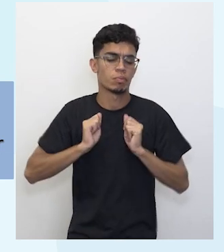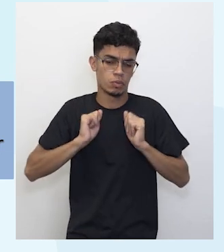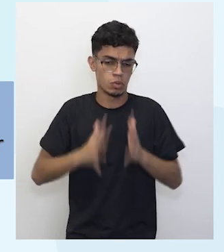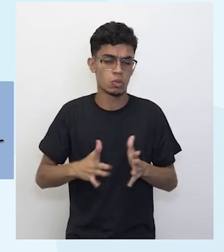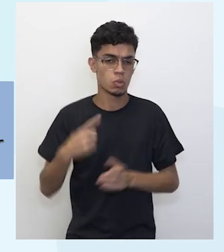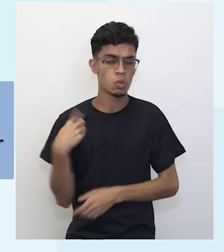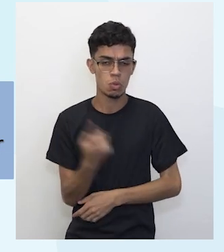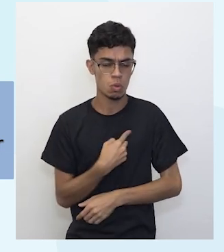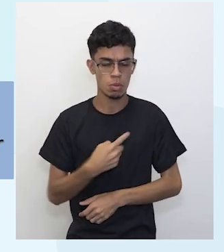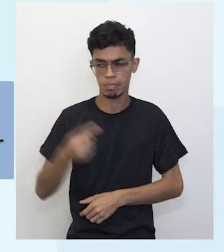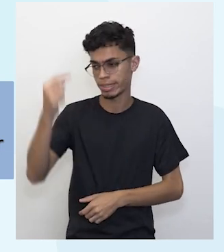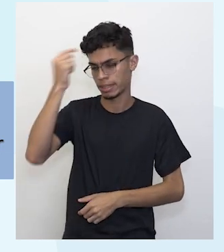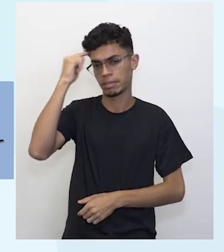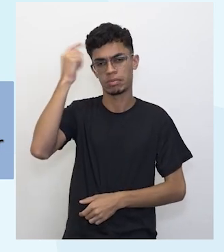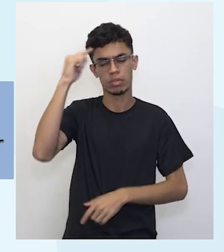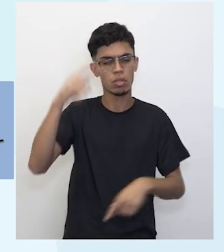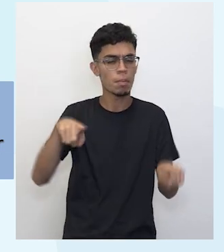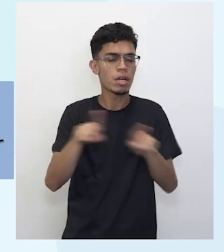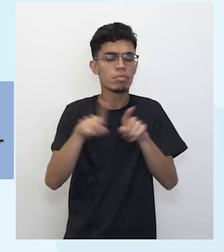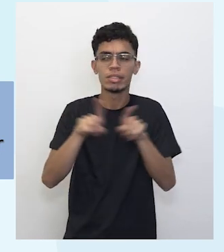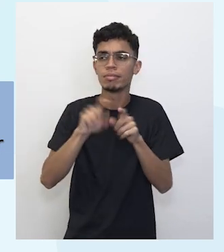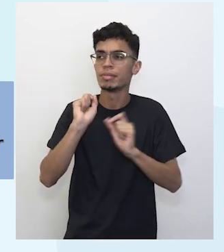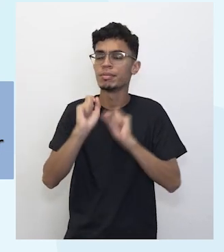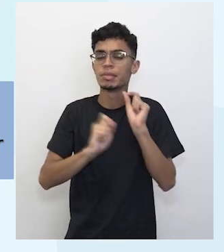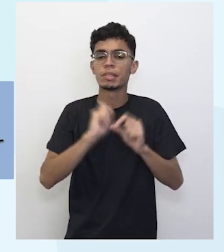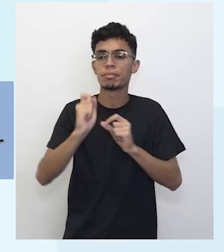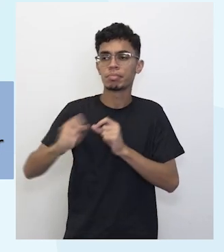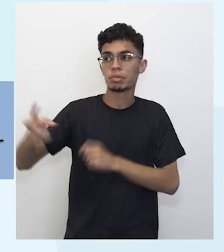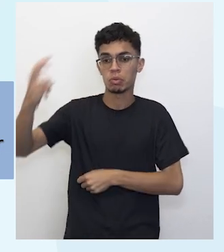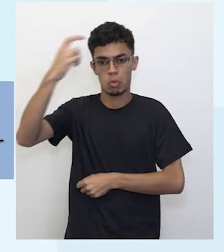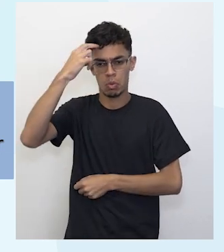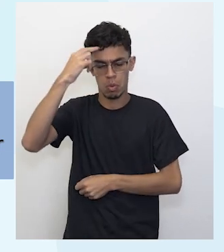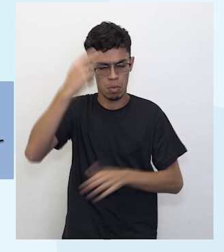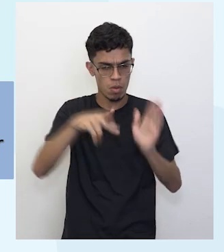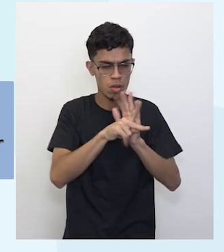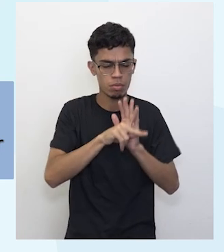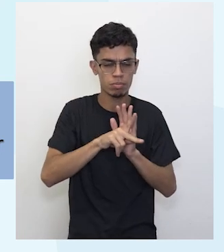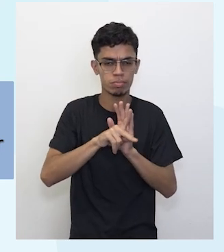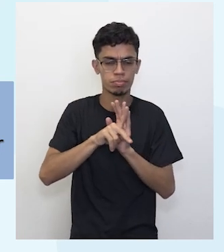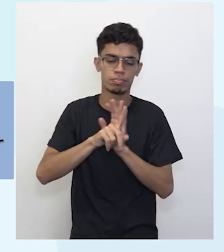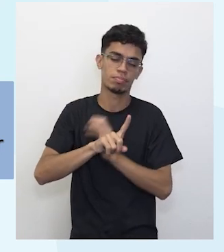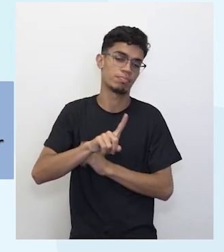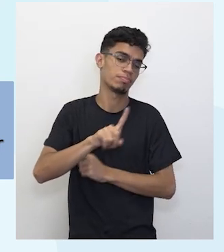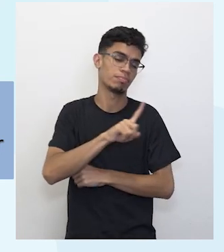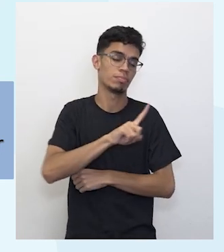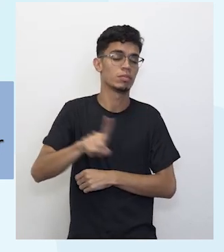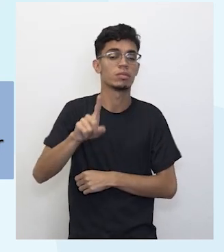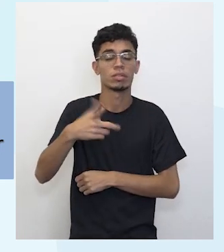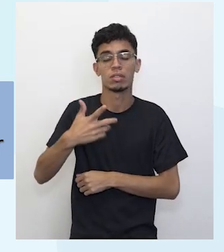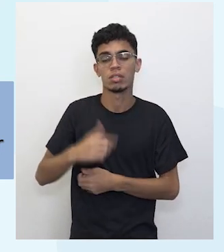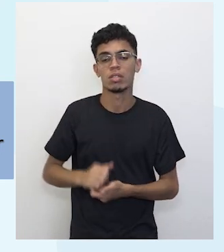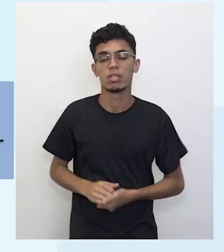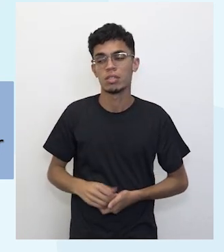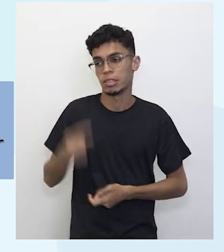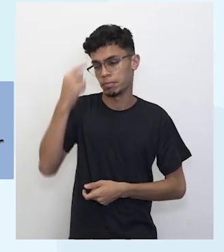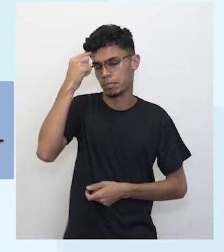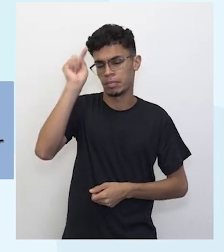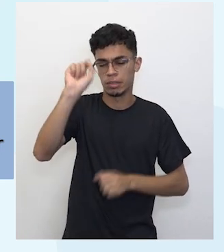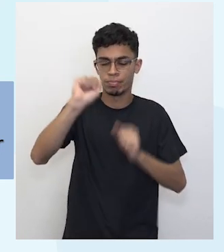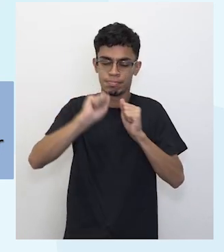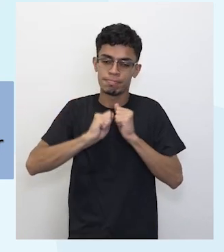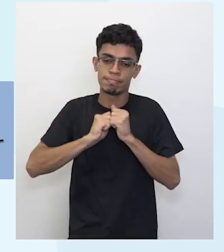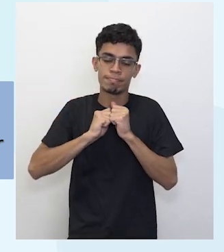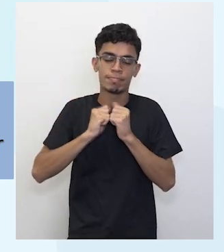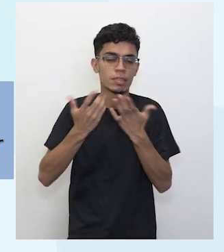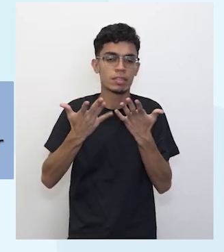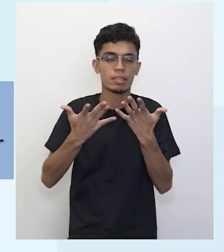pensar, que são também produtos da nossa cultura. Então, aqui é só para reforçarmos a ideia. Os seres